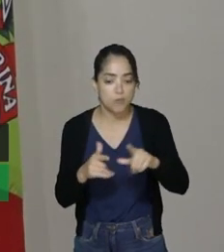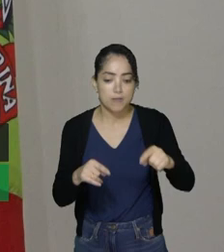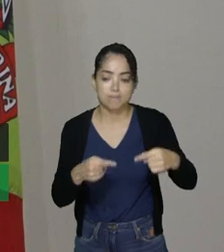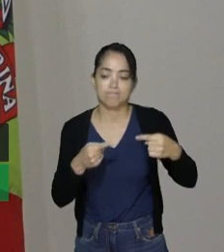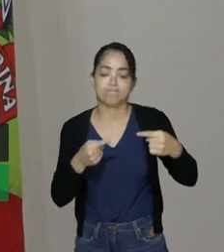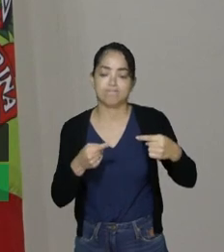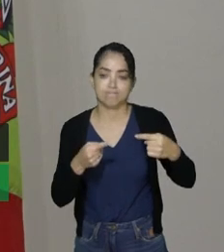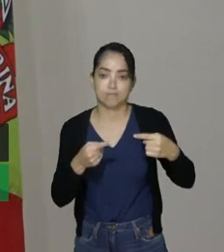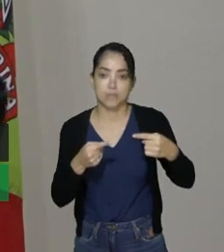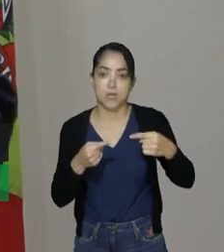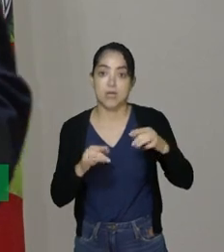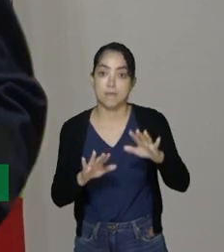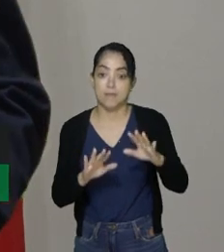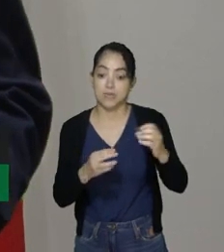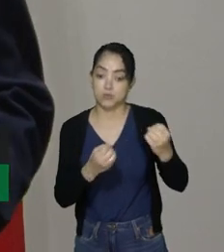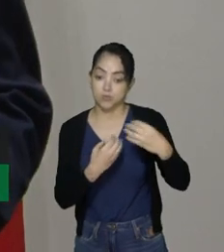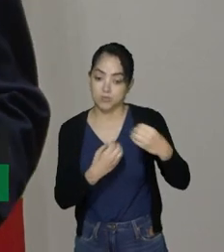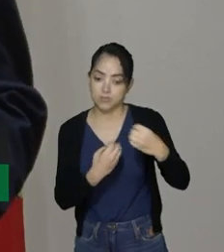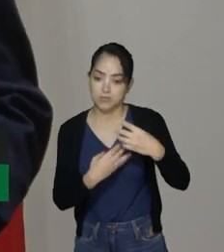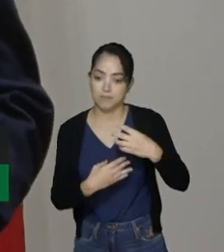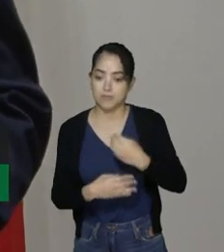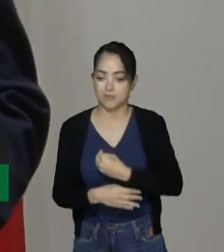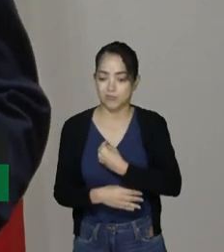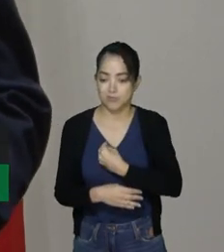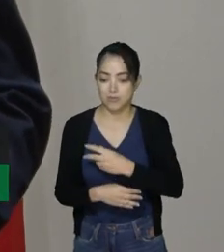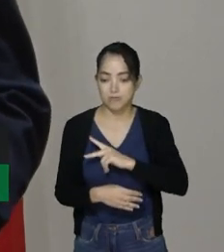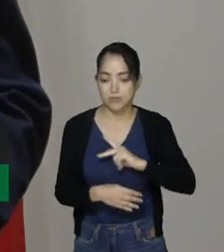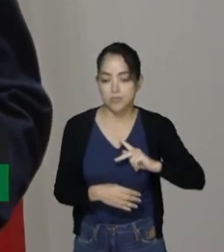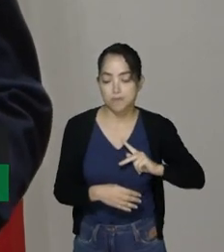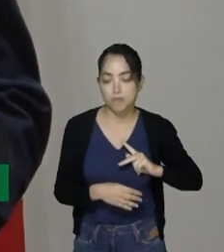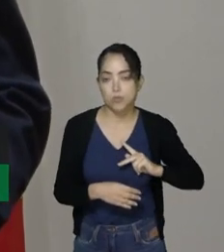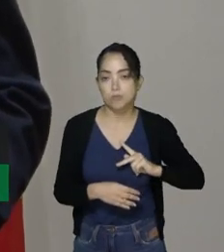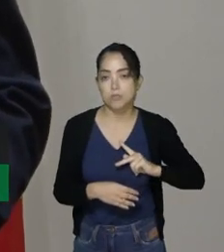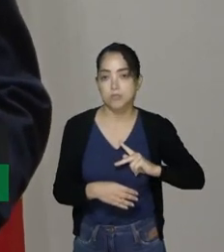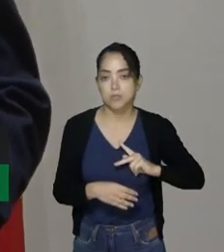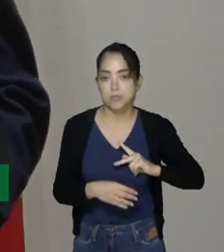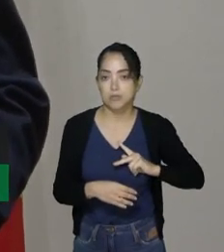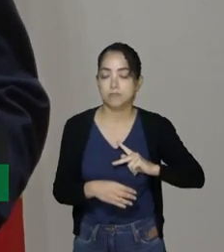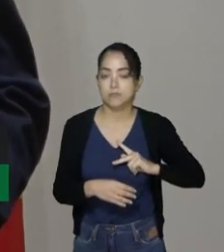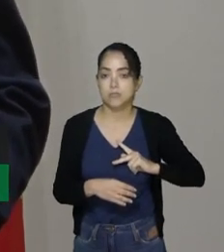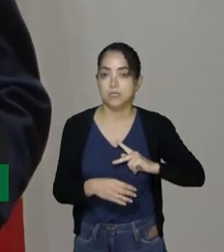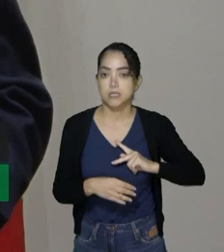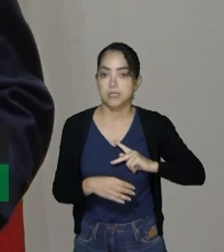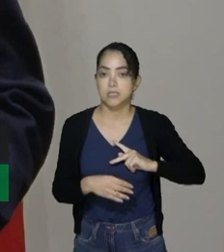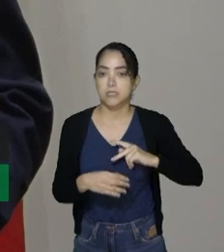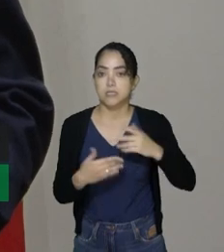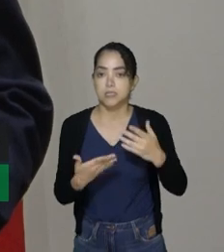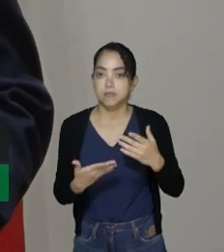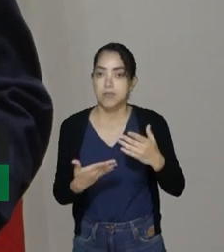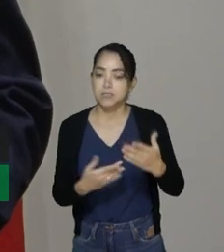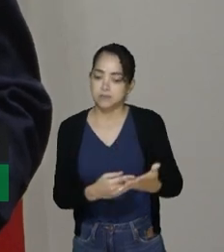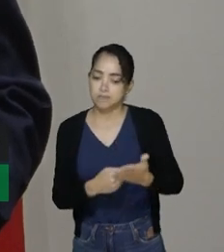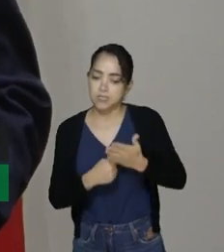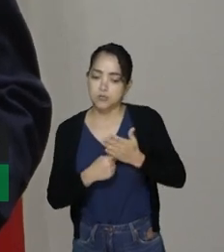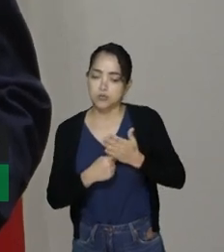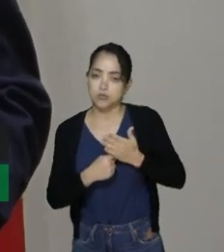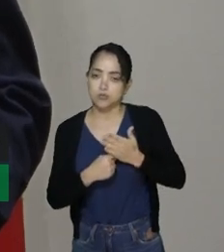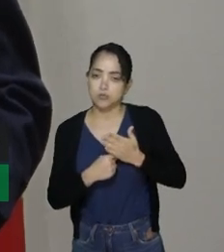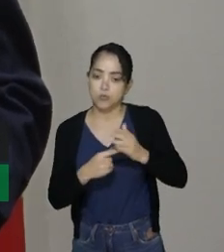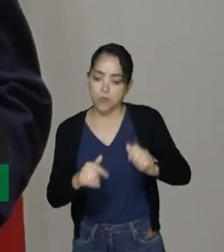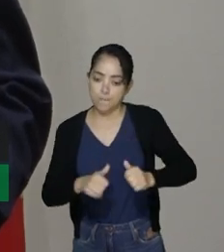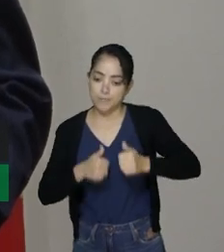o ensinamento da vida pública foi o que mais me gratificou, porque me fez uma pessoa melhor.